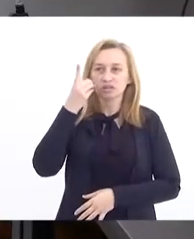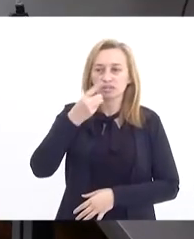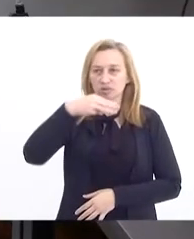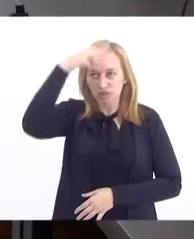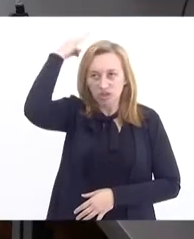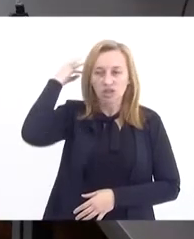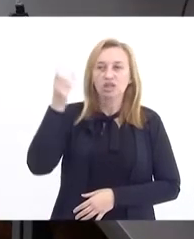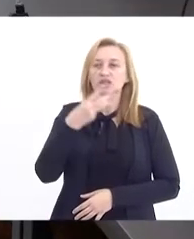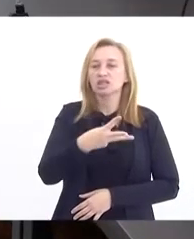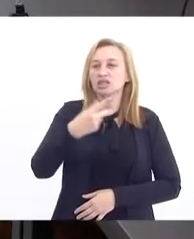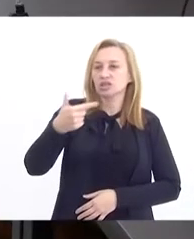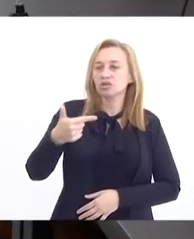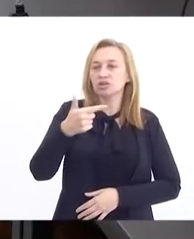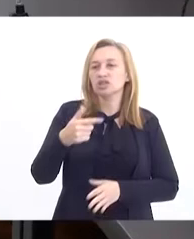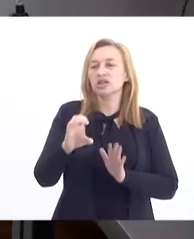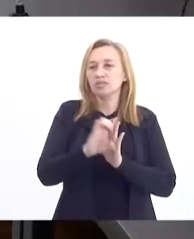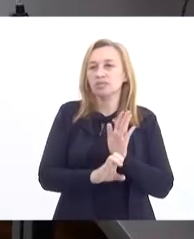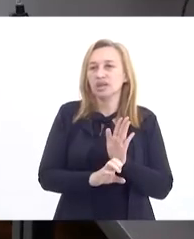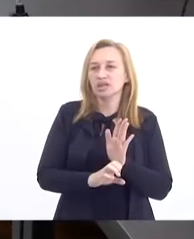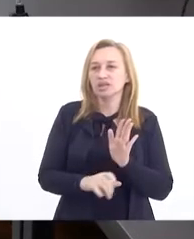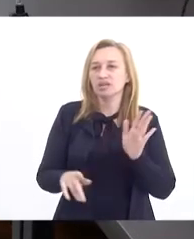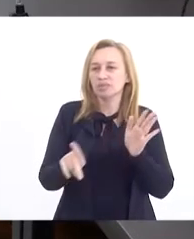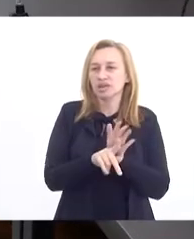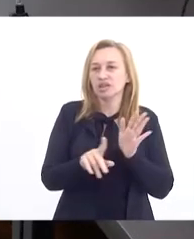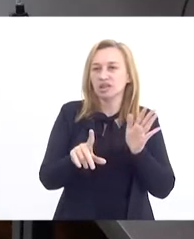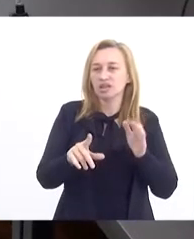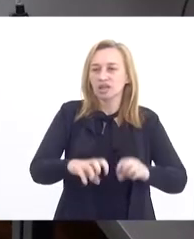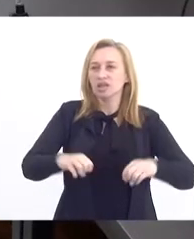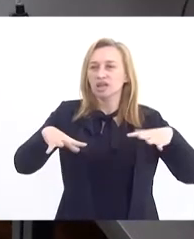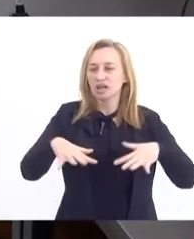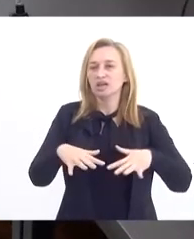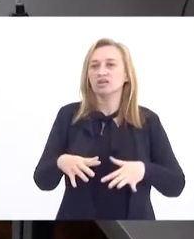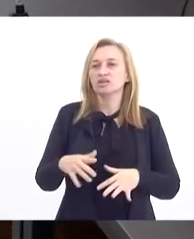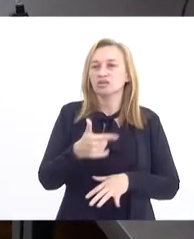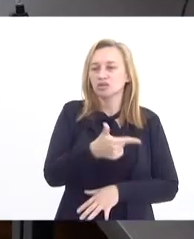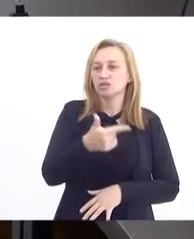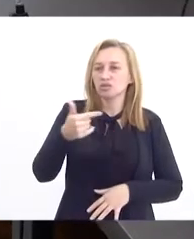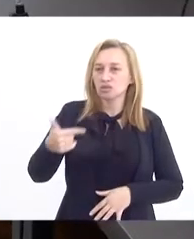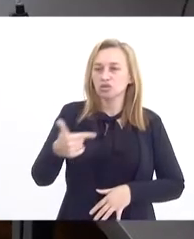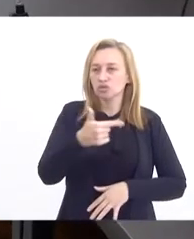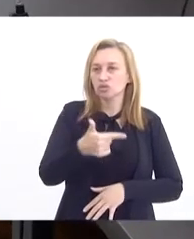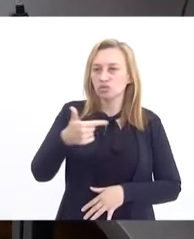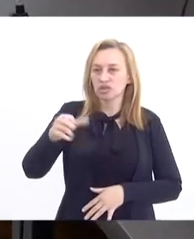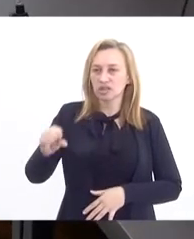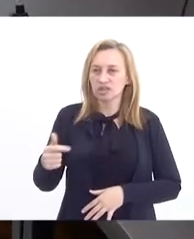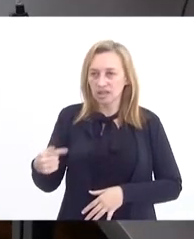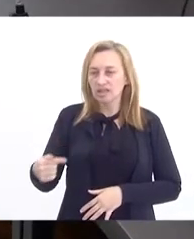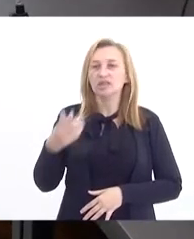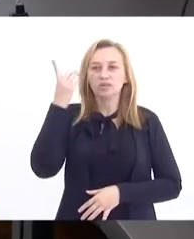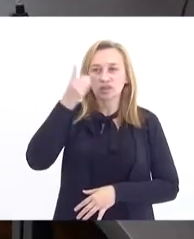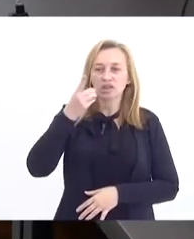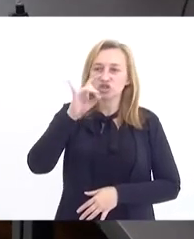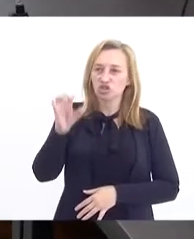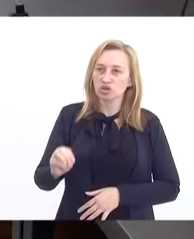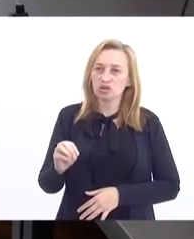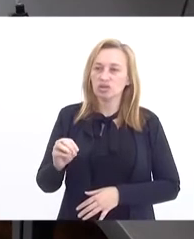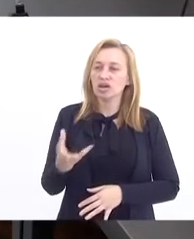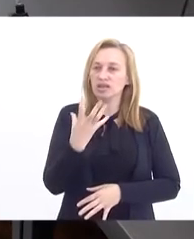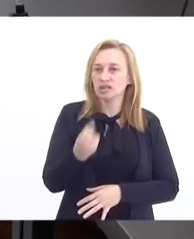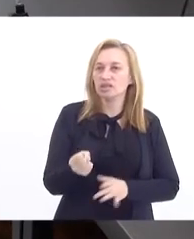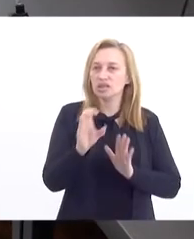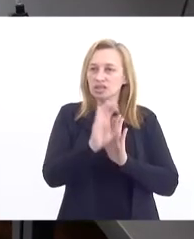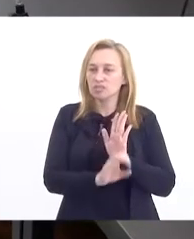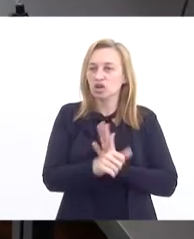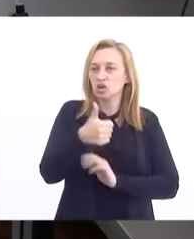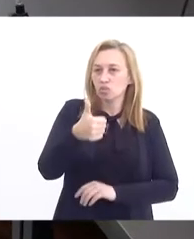32. Emendas de plenário ao projeto de lei 2883-2017, autoria do deputado Dionísio Lins. O parecer é favorável às